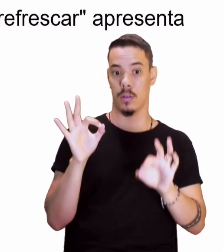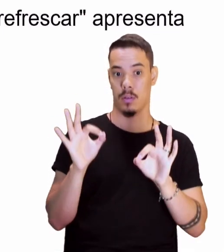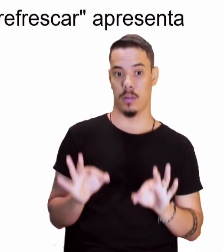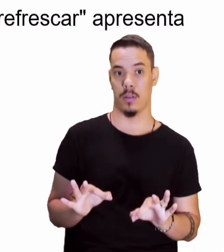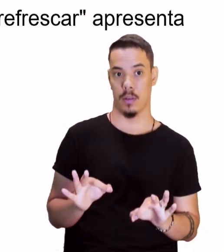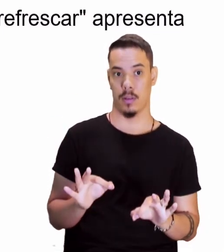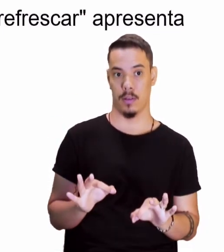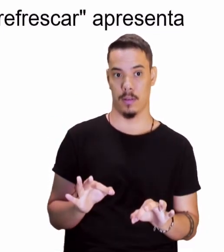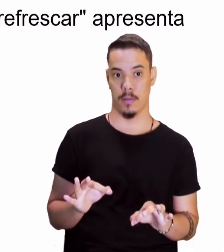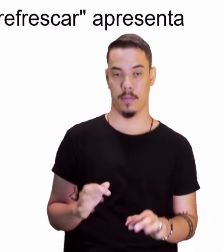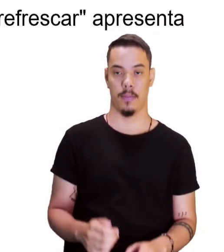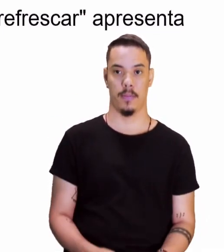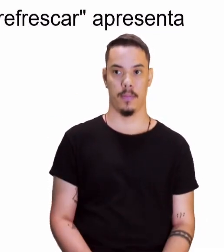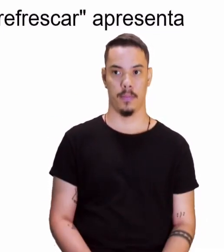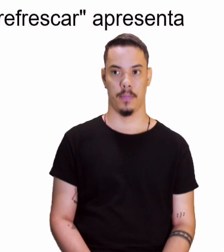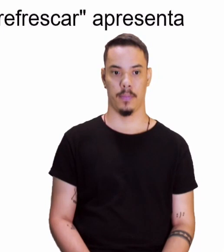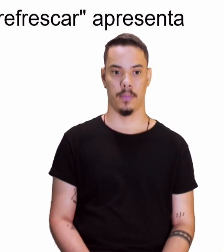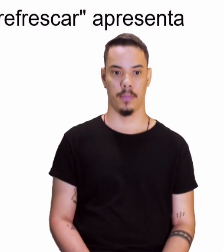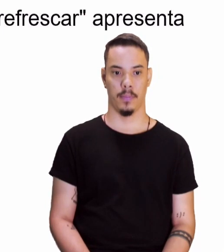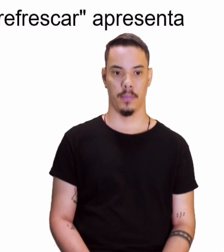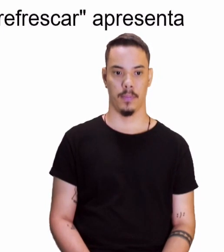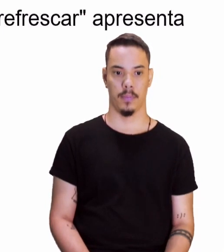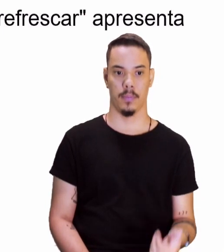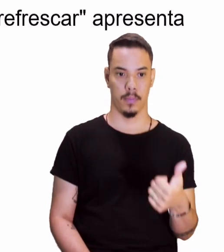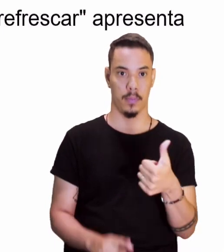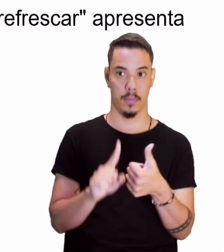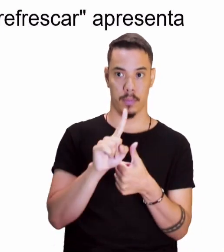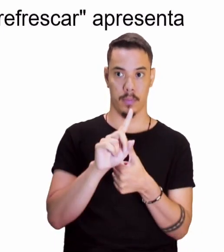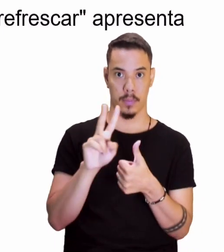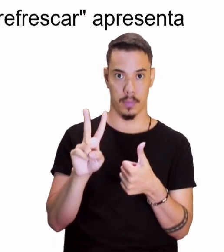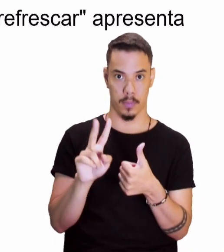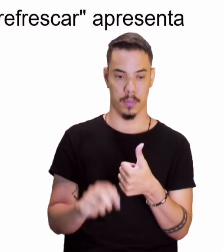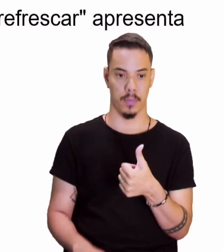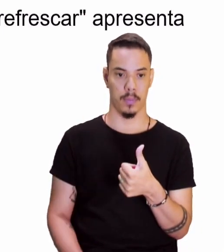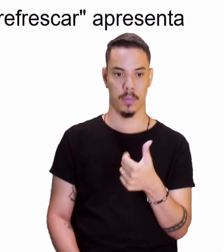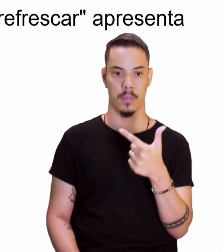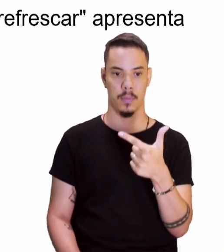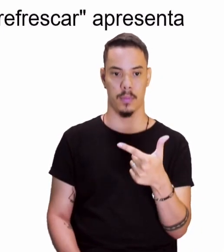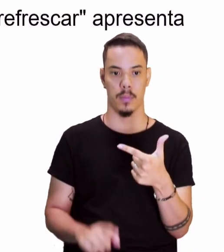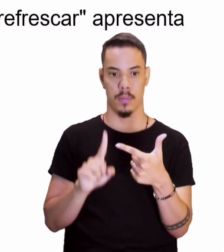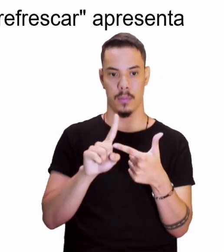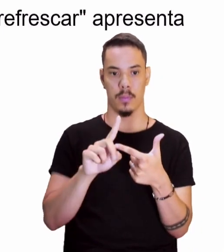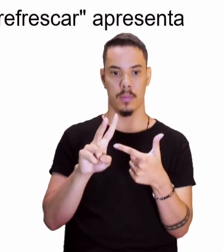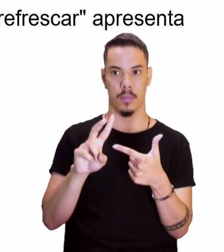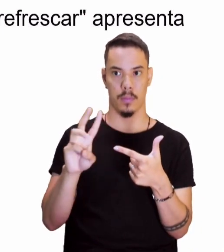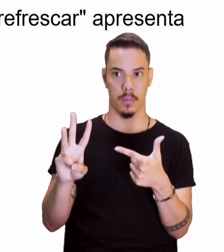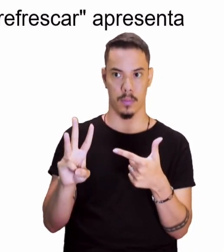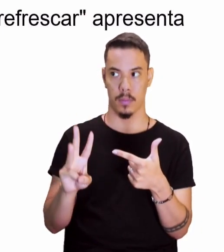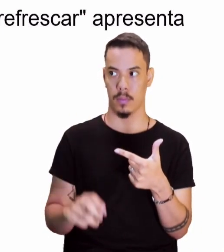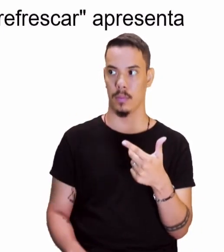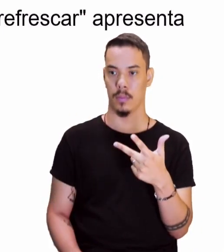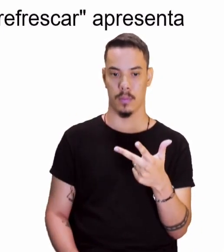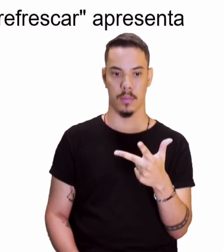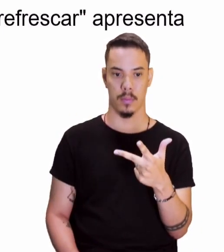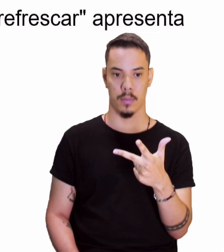as afirmações. Letra A, 1 e 2. B, 1, 2 e